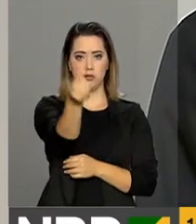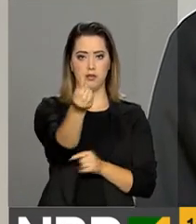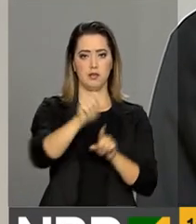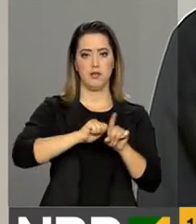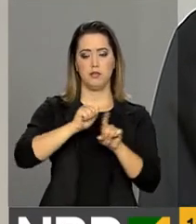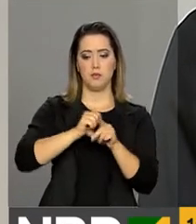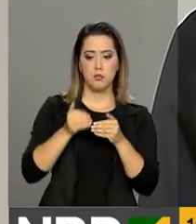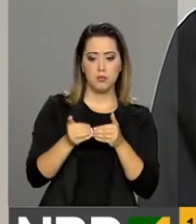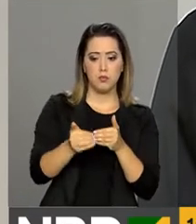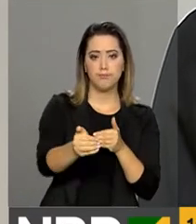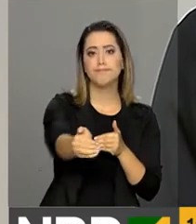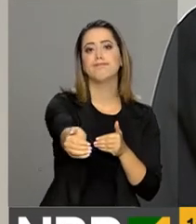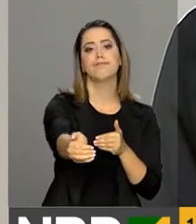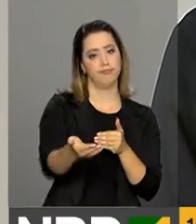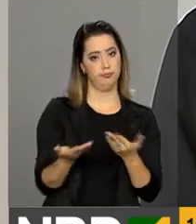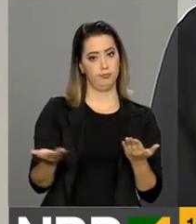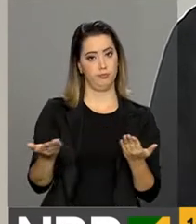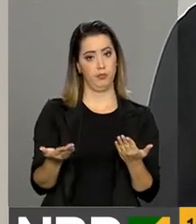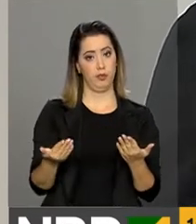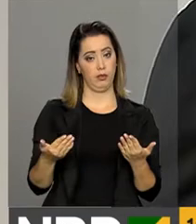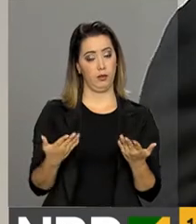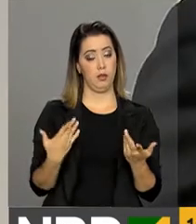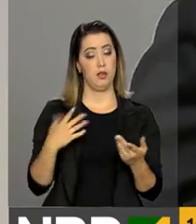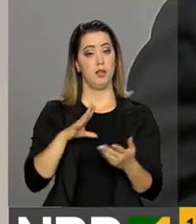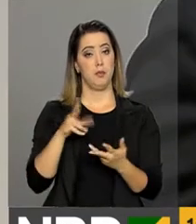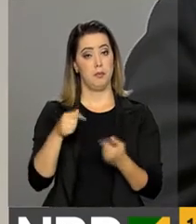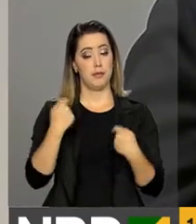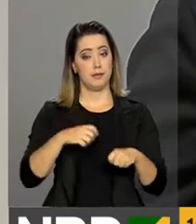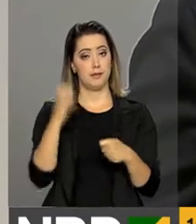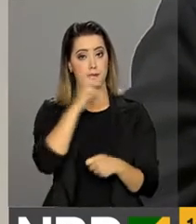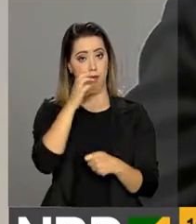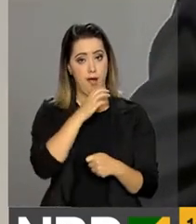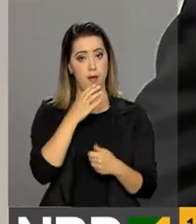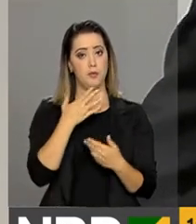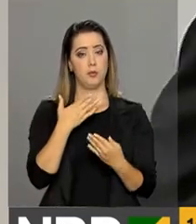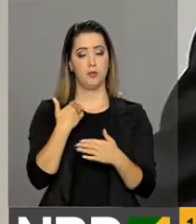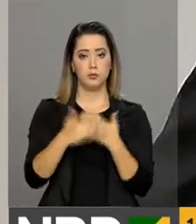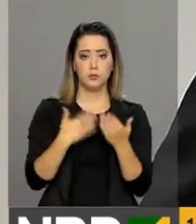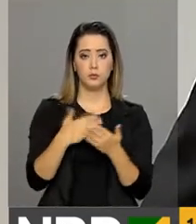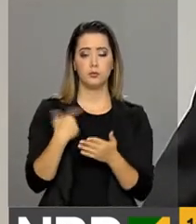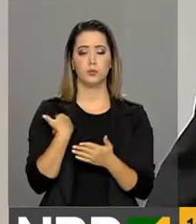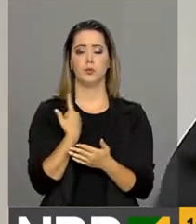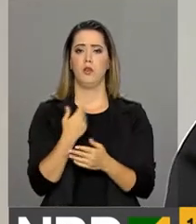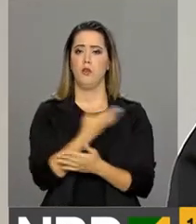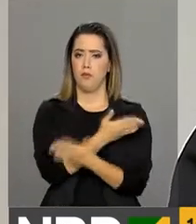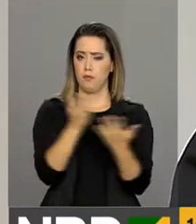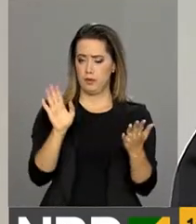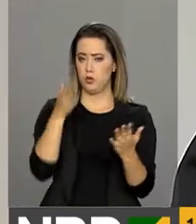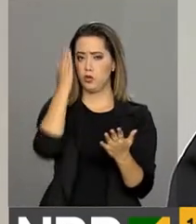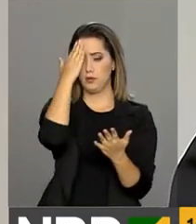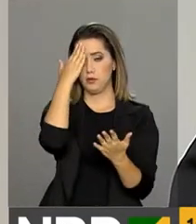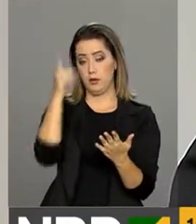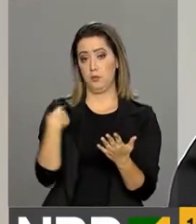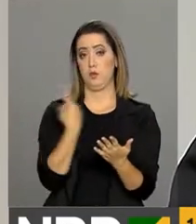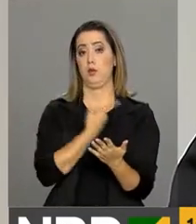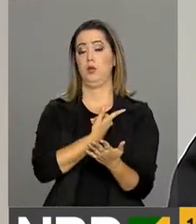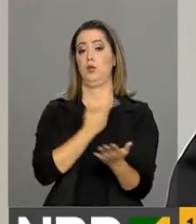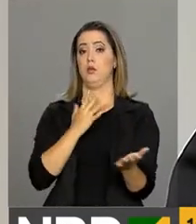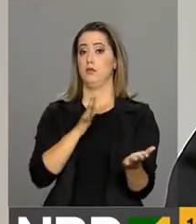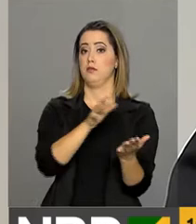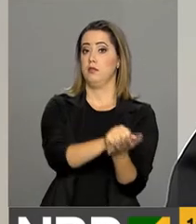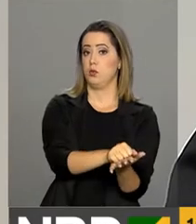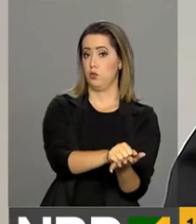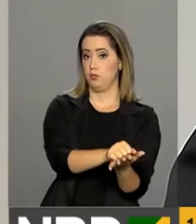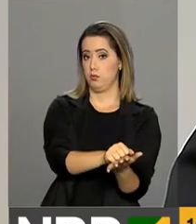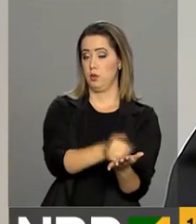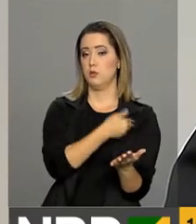rapidamente e todos os senhores e senhoras sabem que nós assumimos o governo